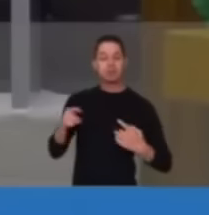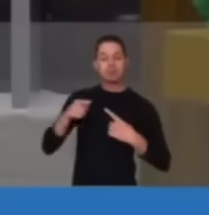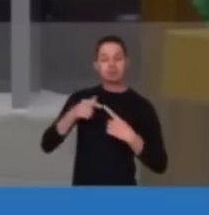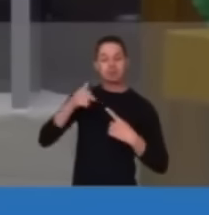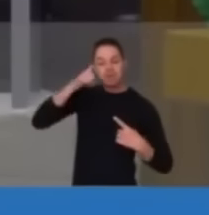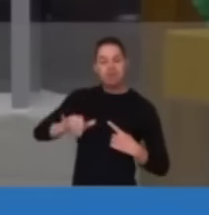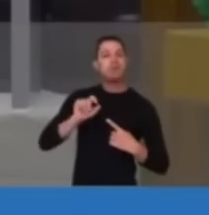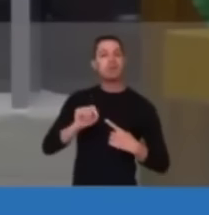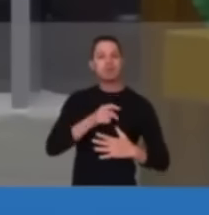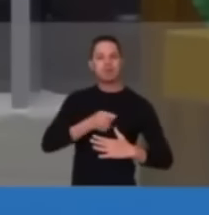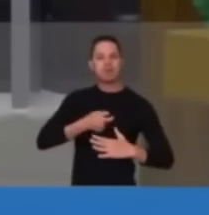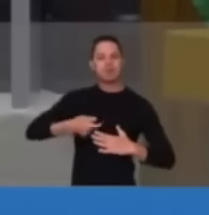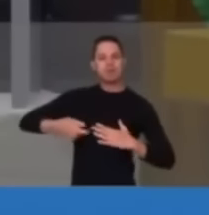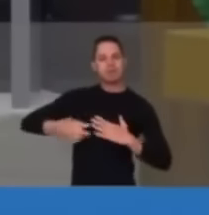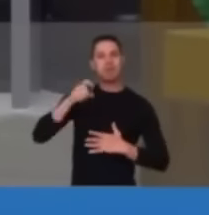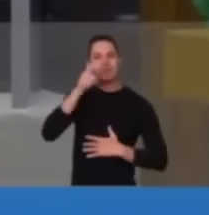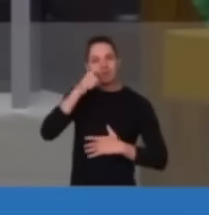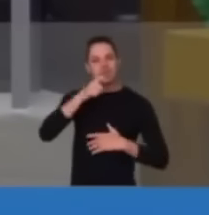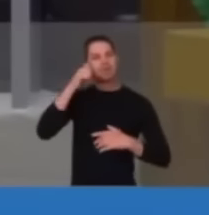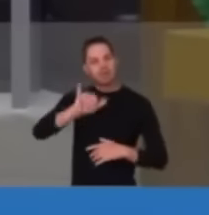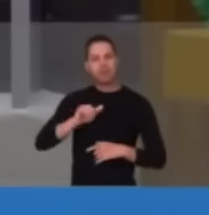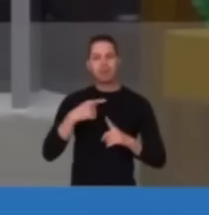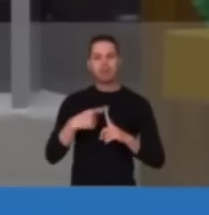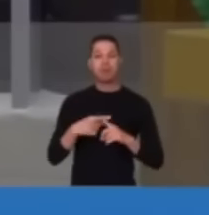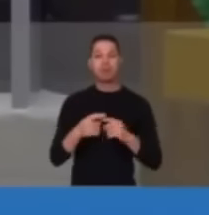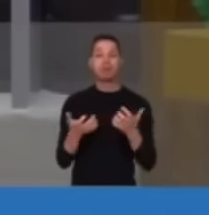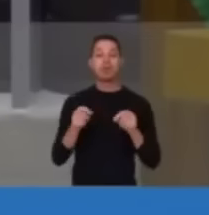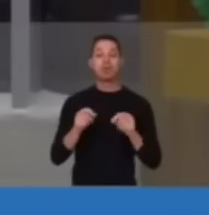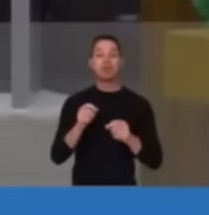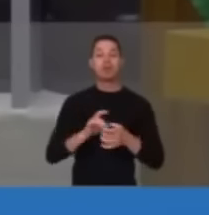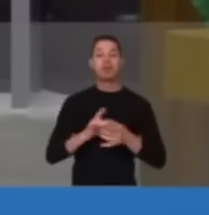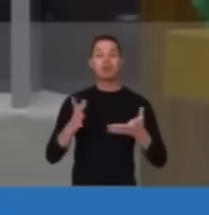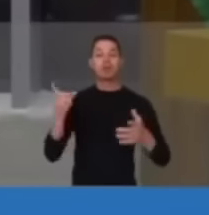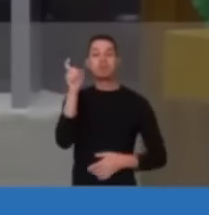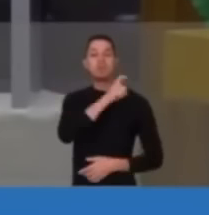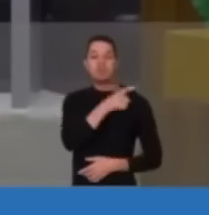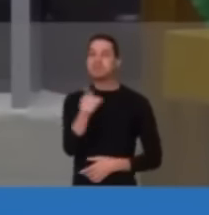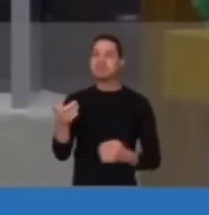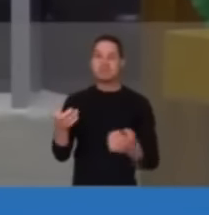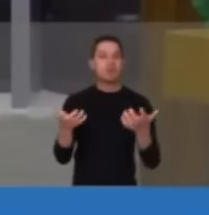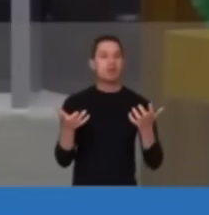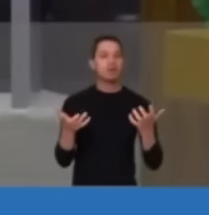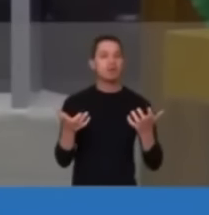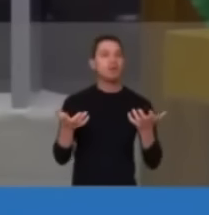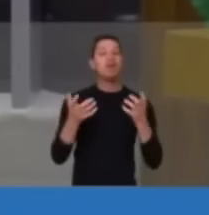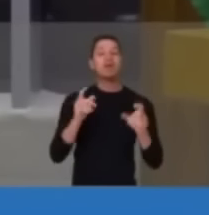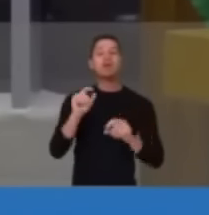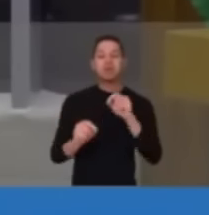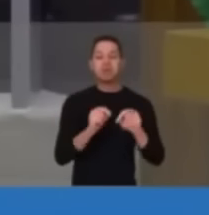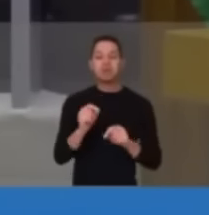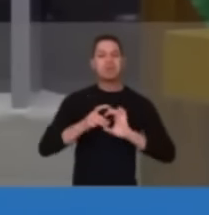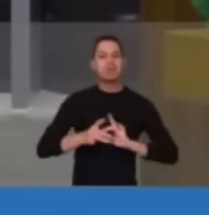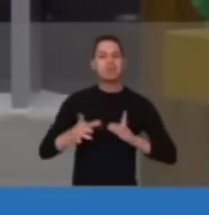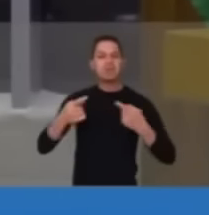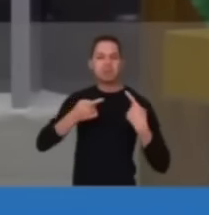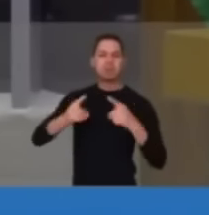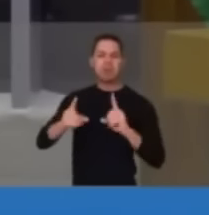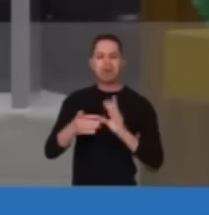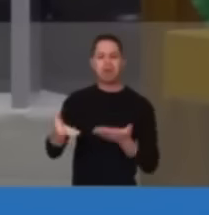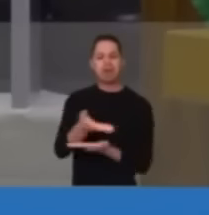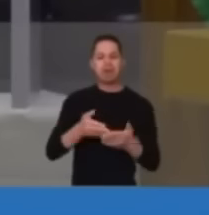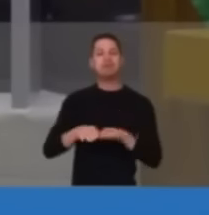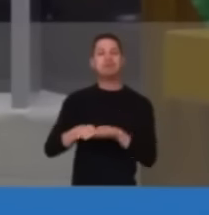News para evitar as mentiras porque se quer aqui é liberdade para mentir o que se quer aqui é liberdade para agredir democracia o que se